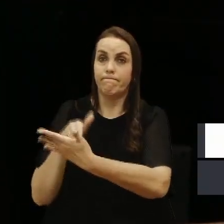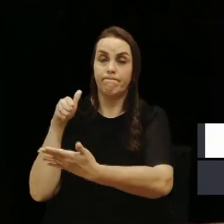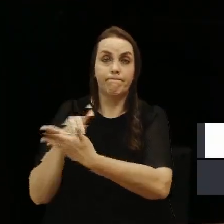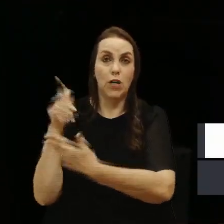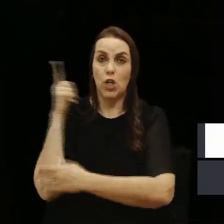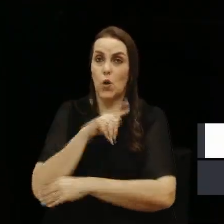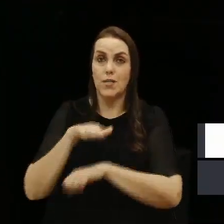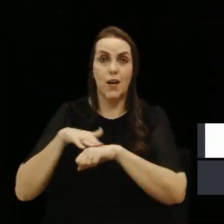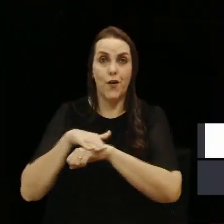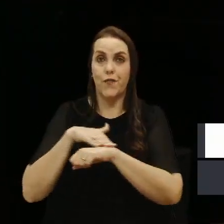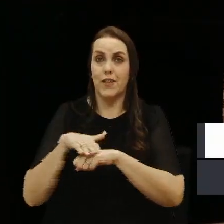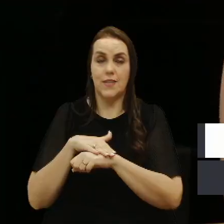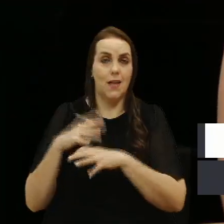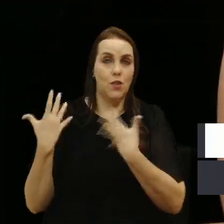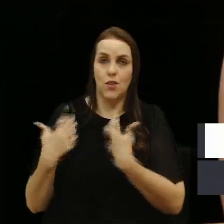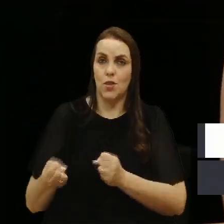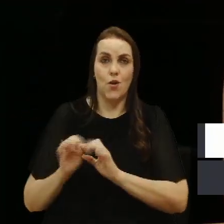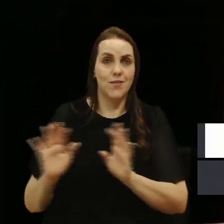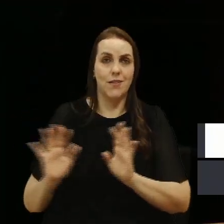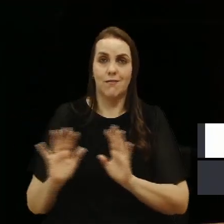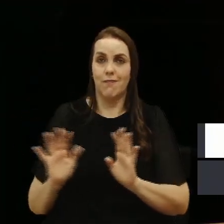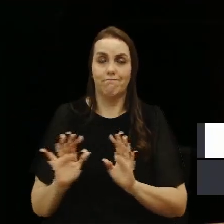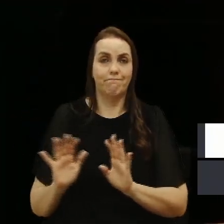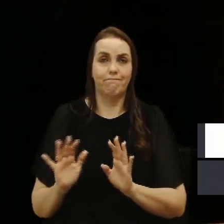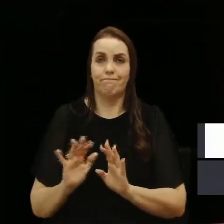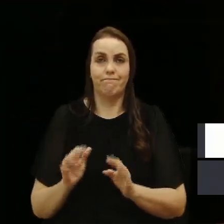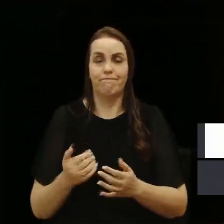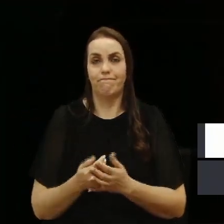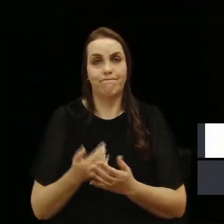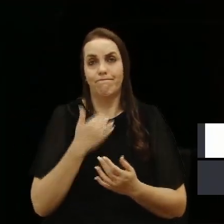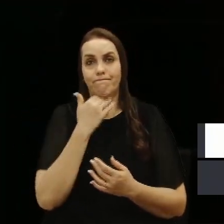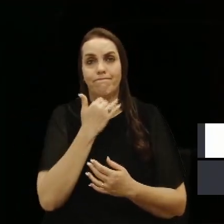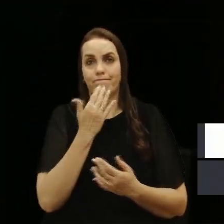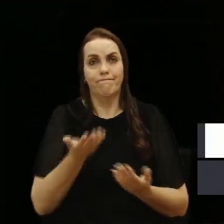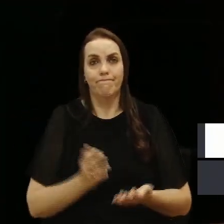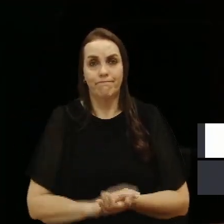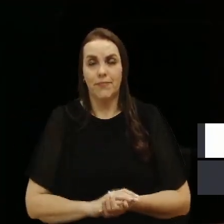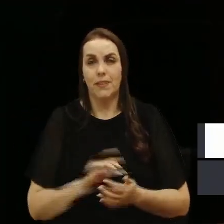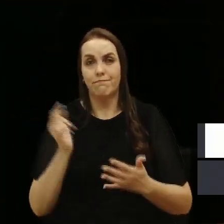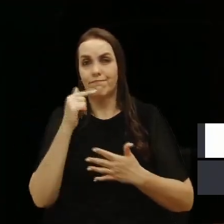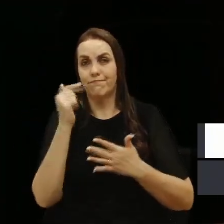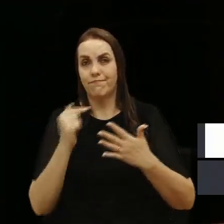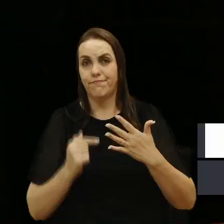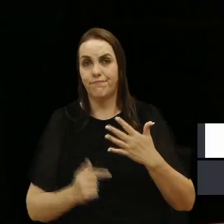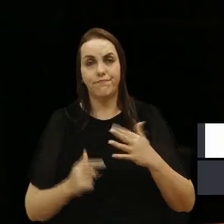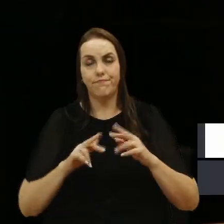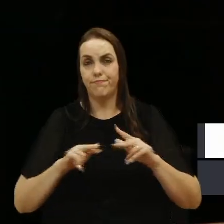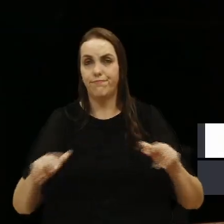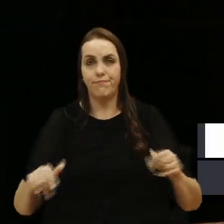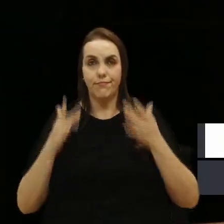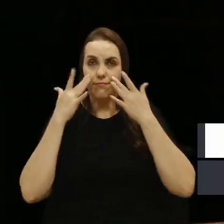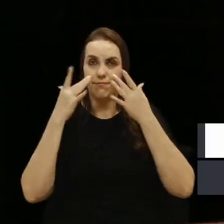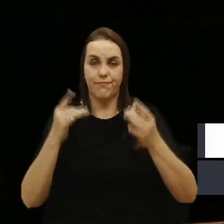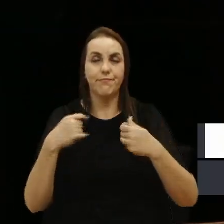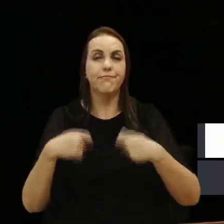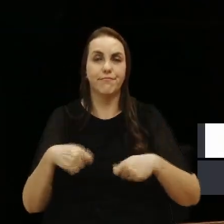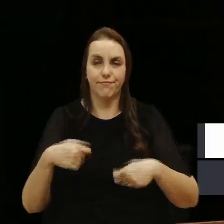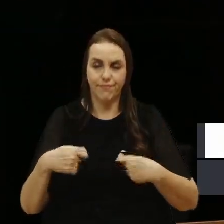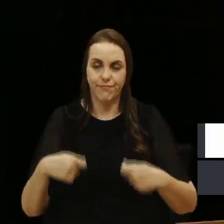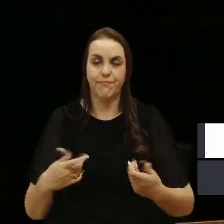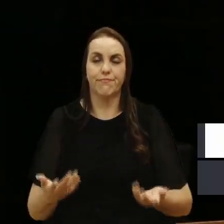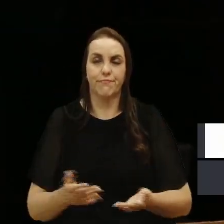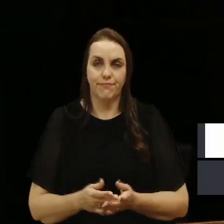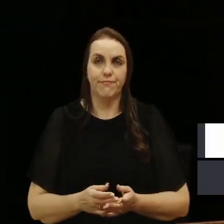inaceitável, né? Não dá para a gente tolerar essas discussões, mas tem várias questões que a gente precisa se atentar,